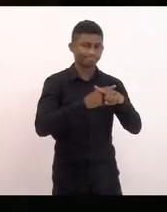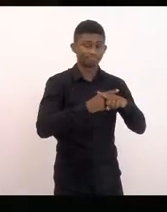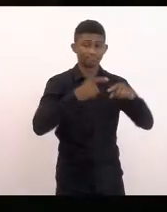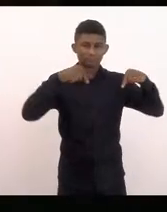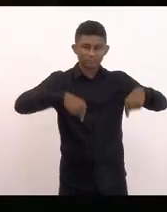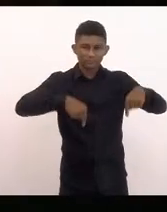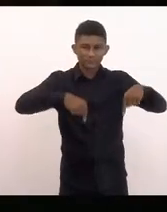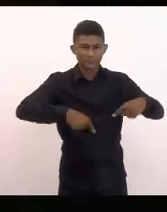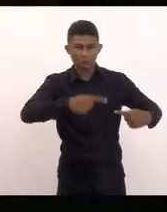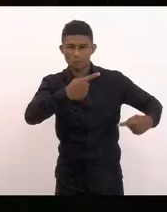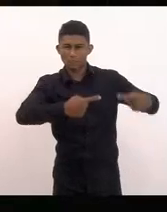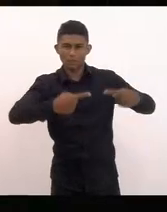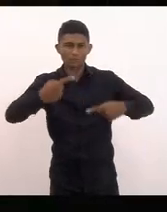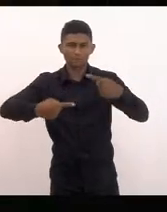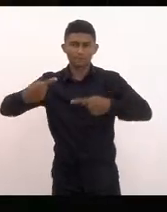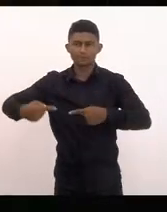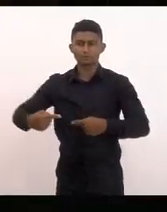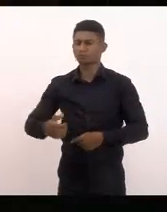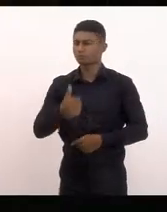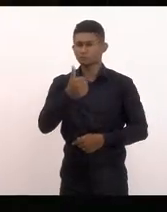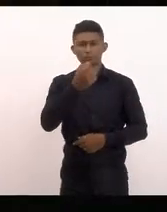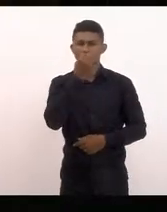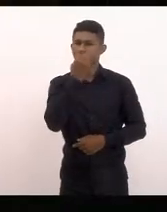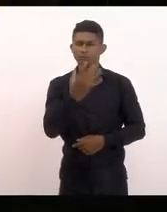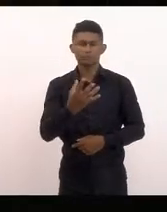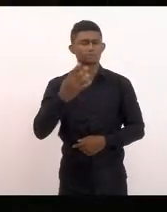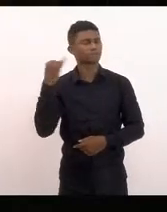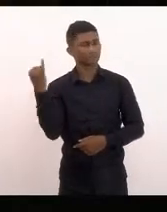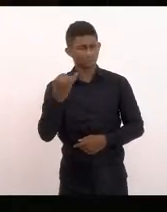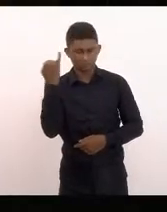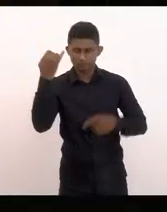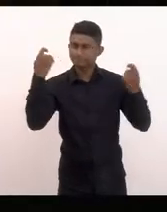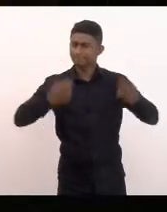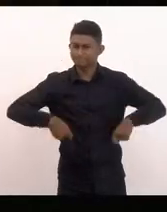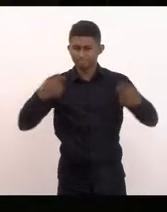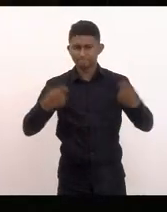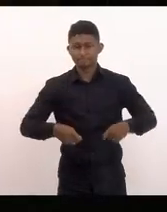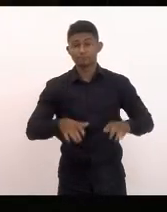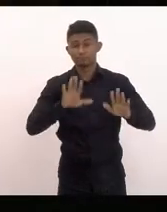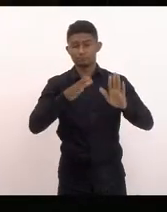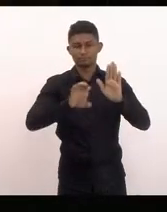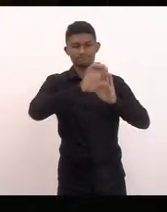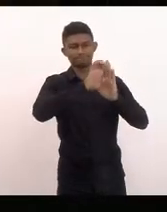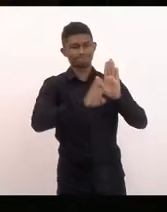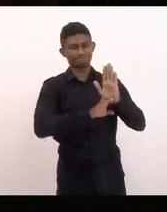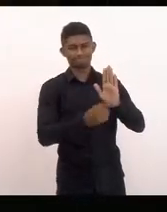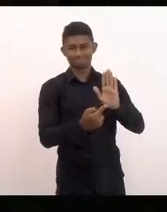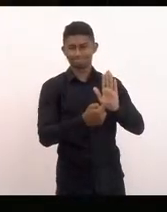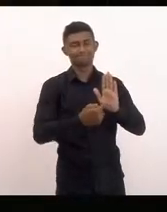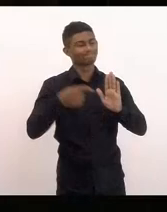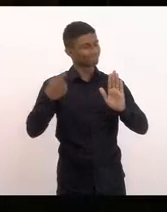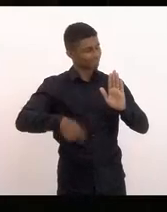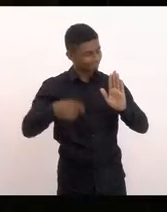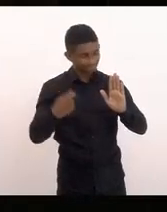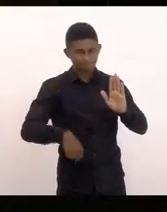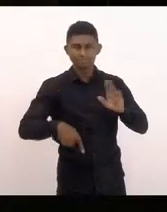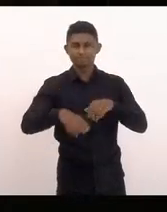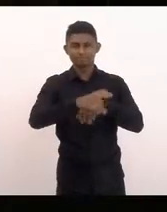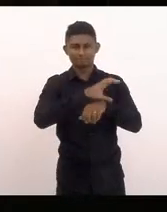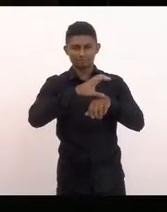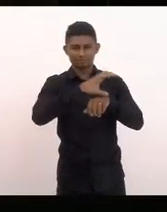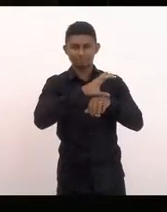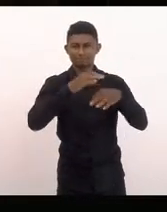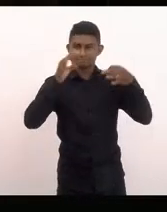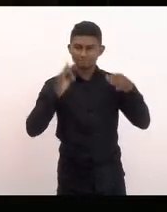O debate feito aqui, ele é absolutamente sadio e necessário, mas esta emenda carecia, sim, de constitucionalidade.